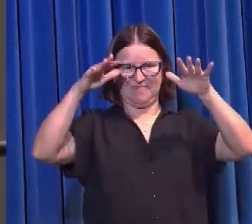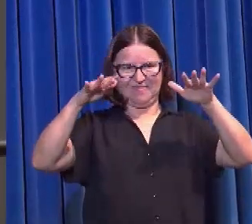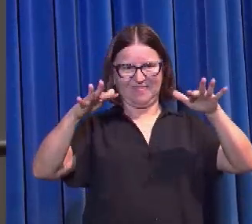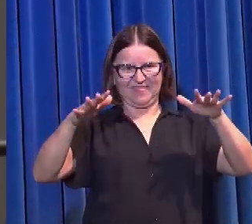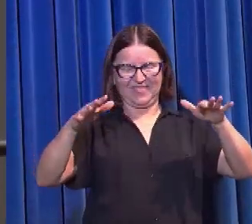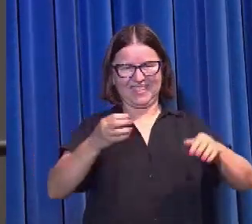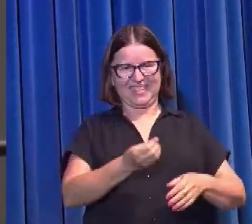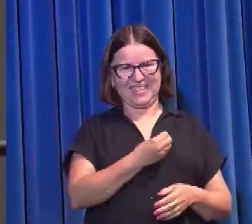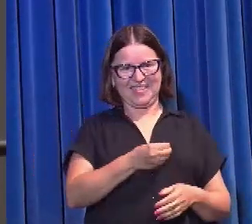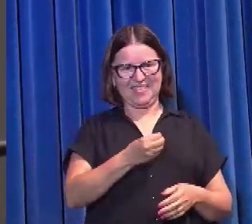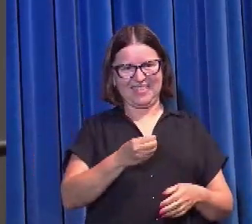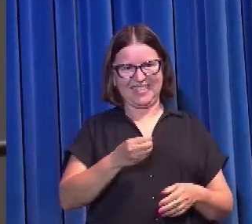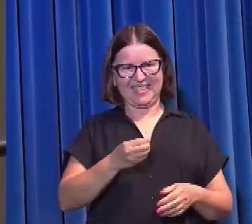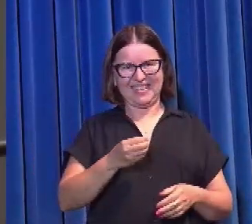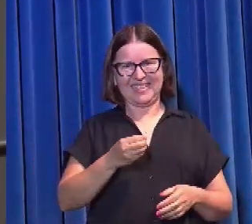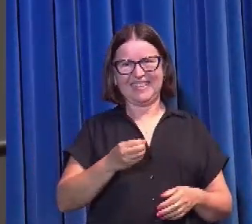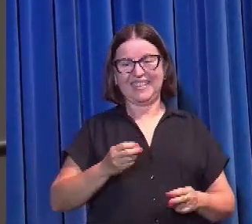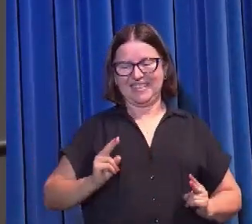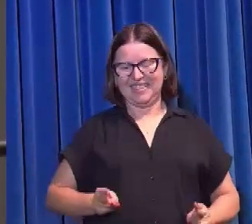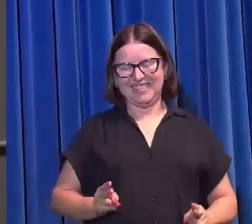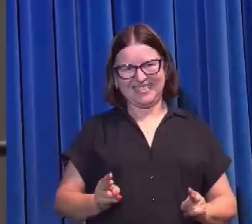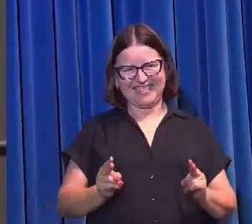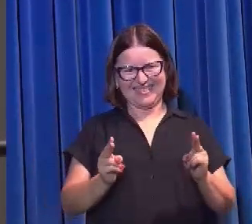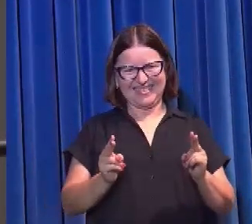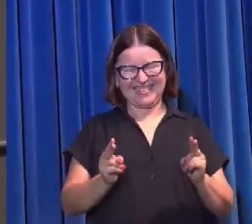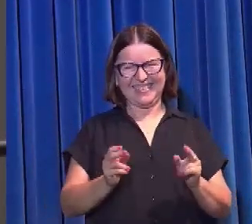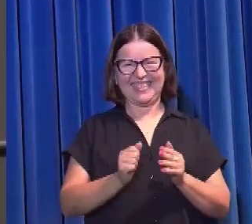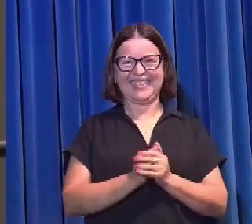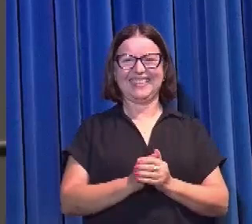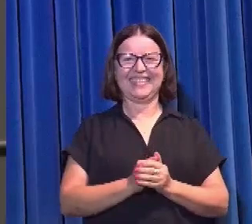vida para sempre.